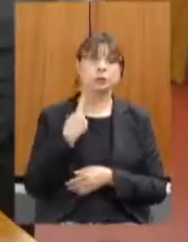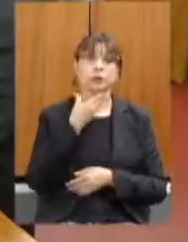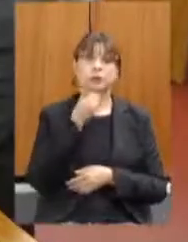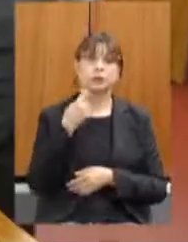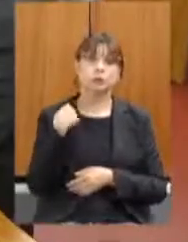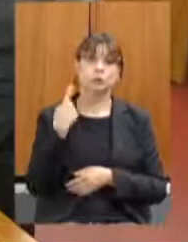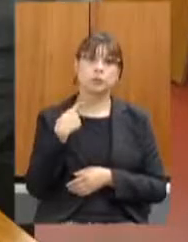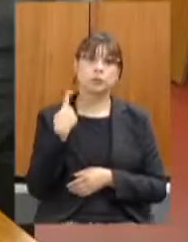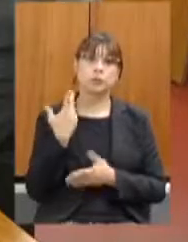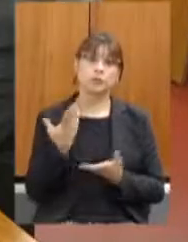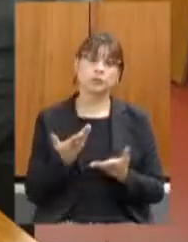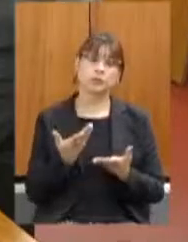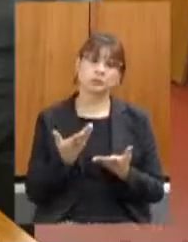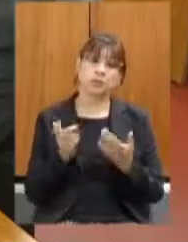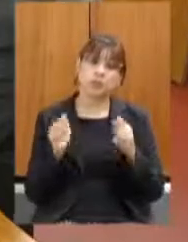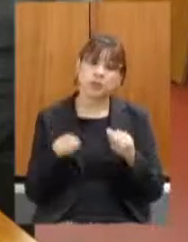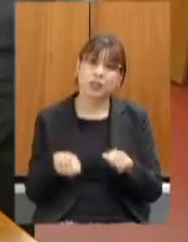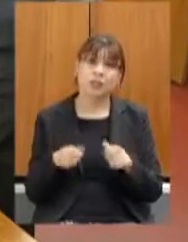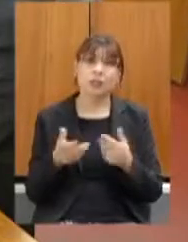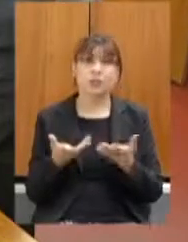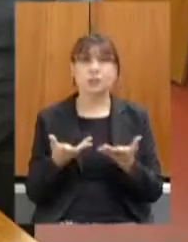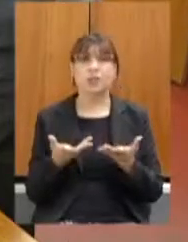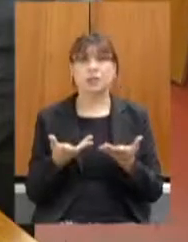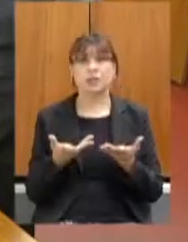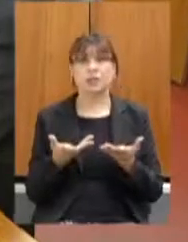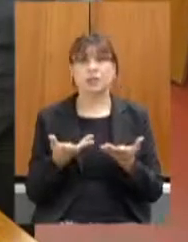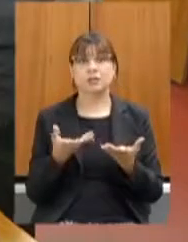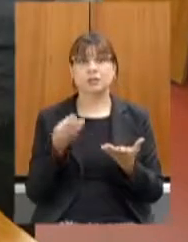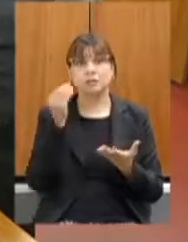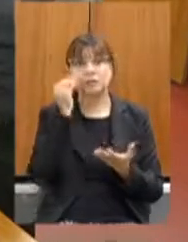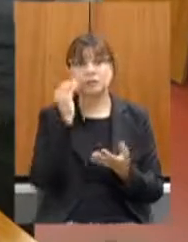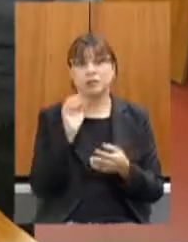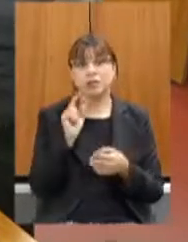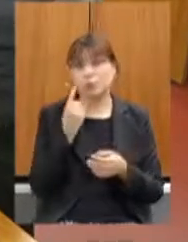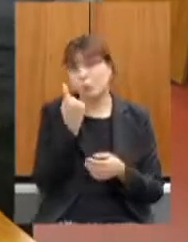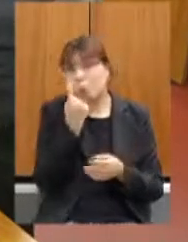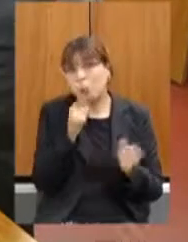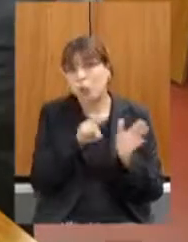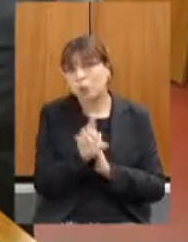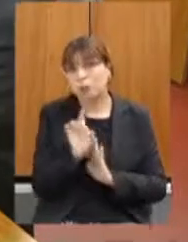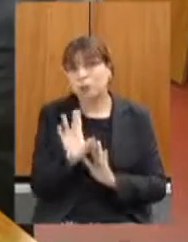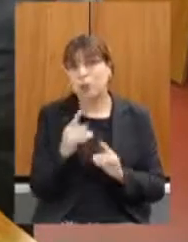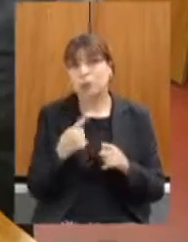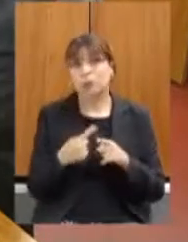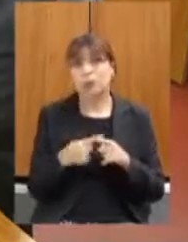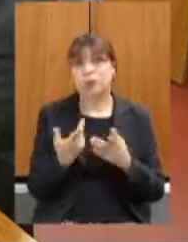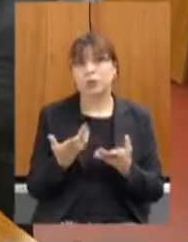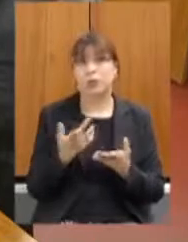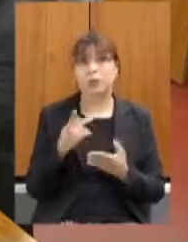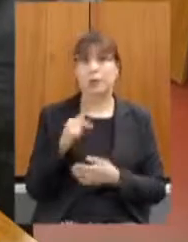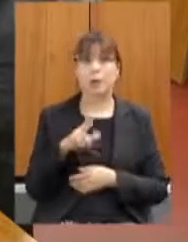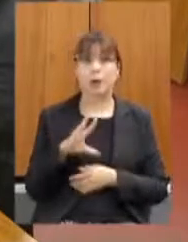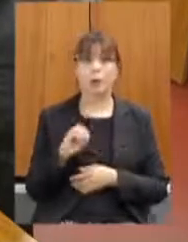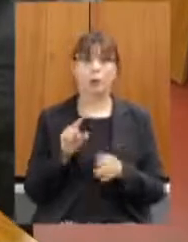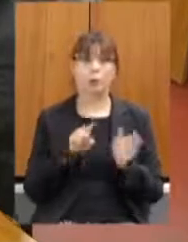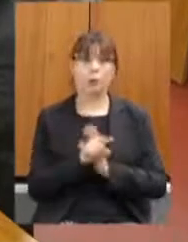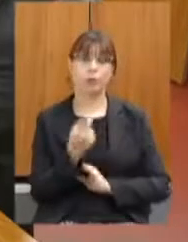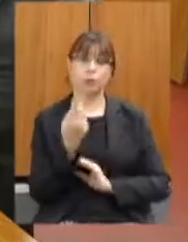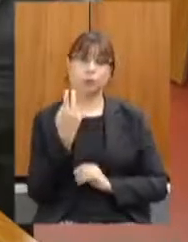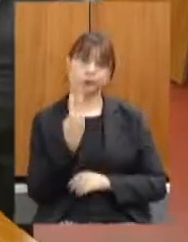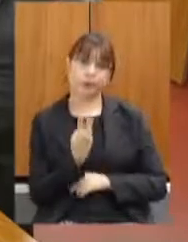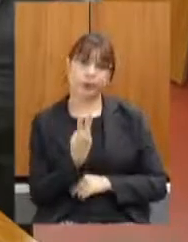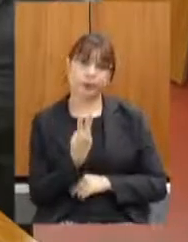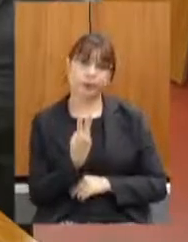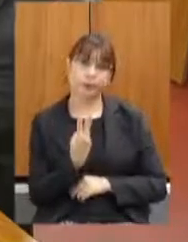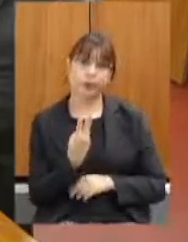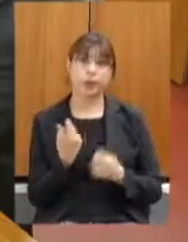deputados se possível né se atenham a uma pergunta por que o doutor Paulo fez treino secretário precisaria de